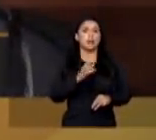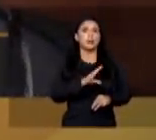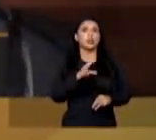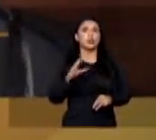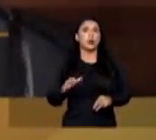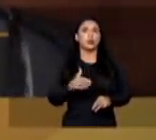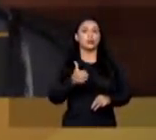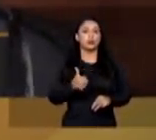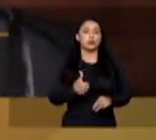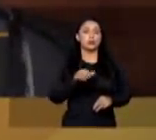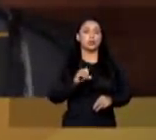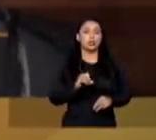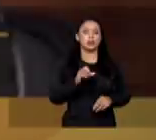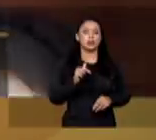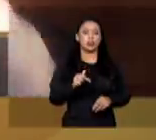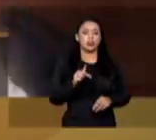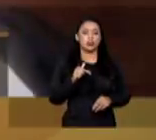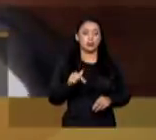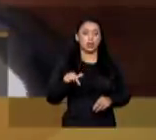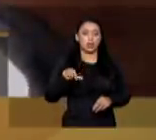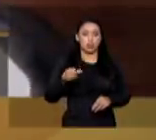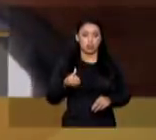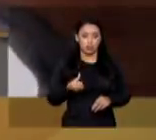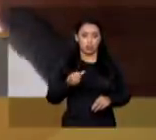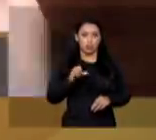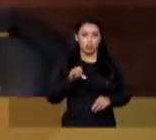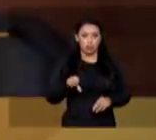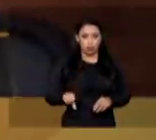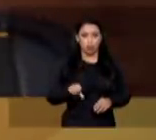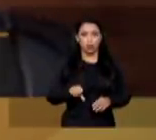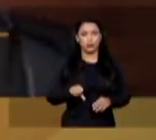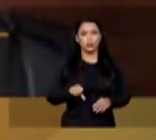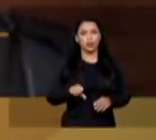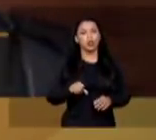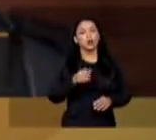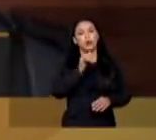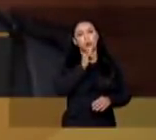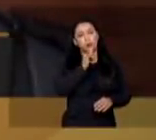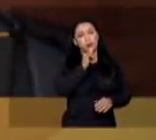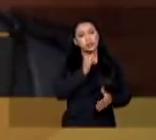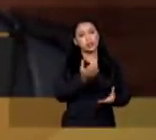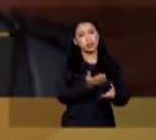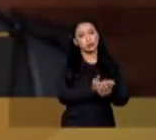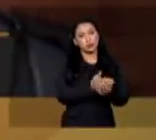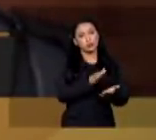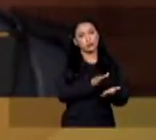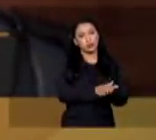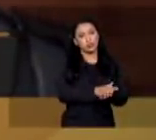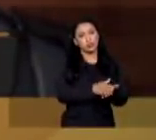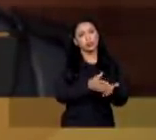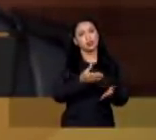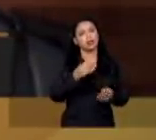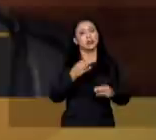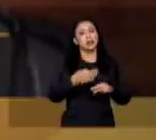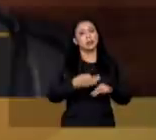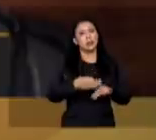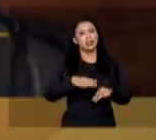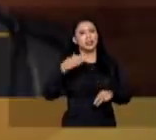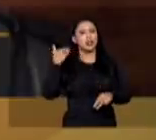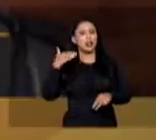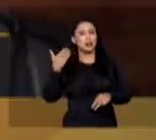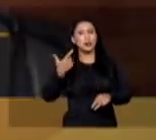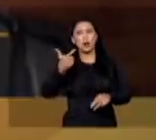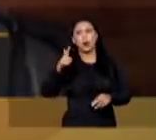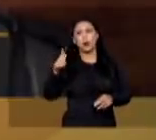corpus 107769 da relatoria da eminente ministra Carmen Lúcia. Há diversos